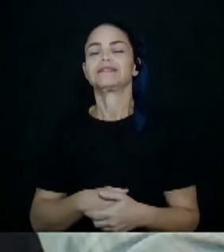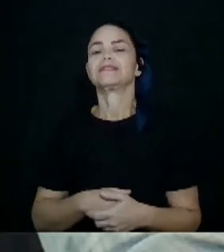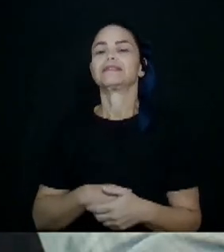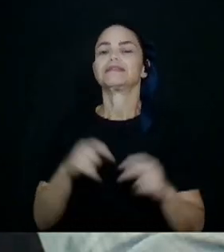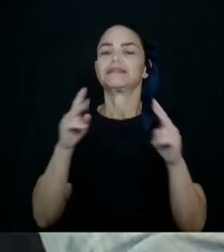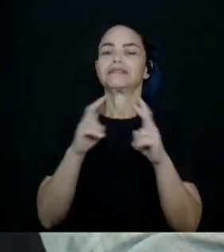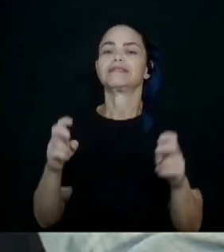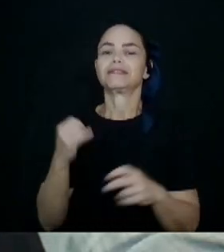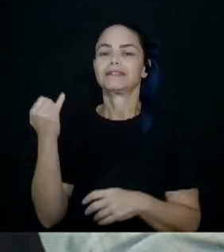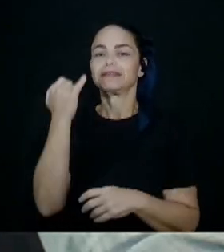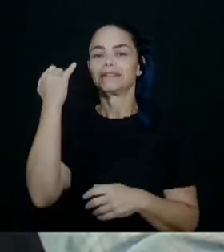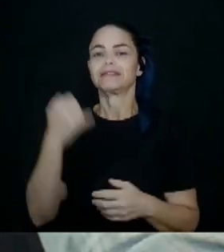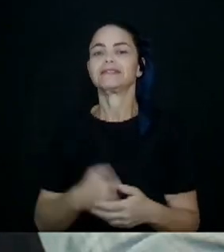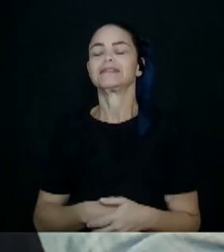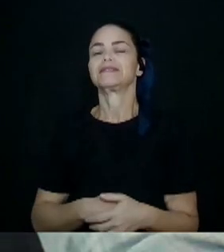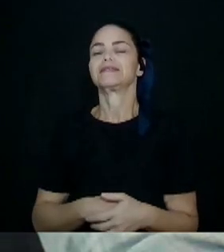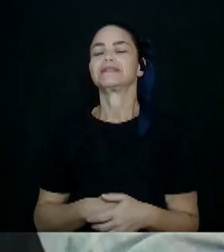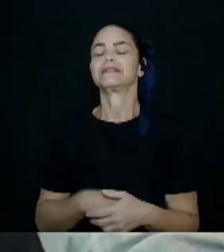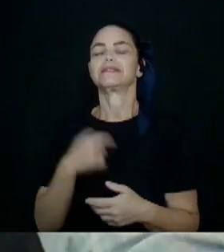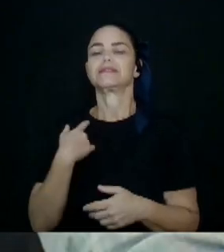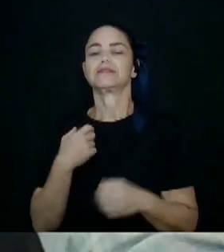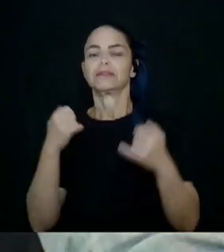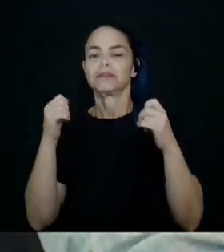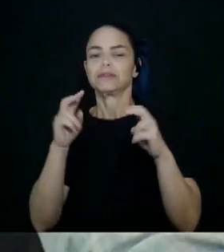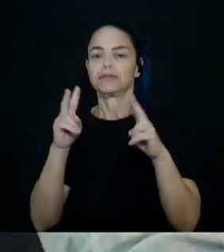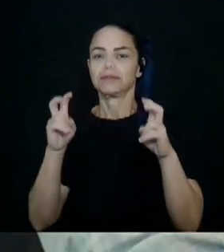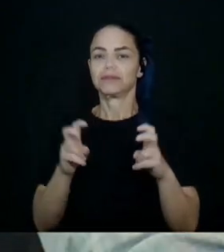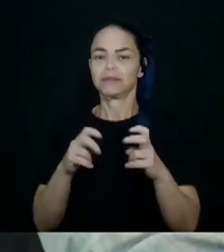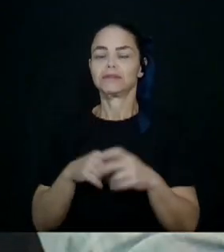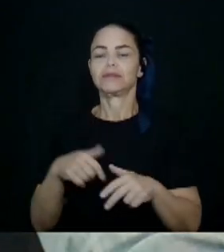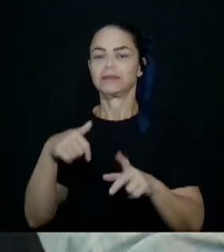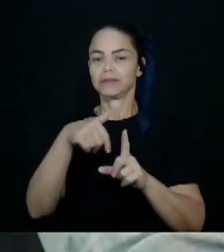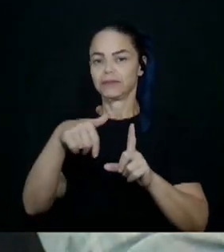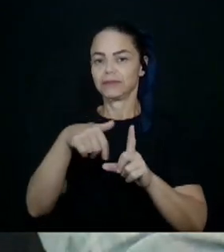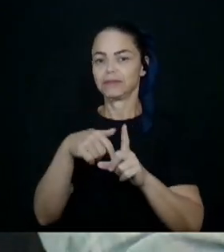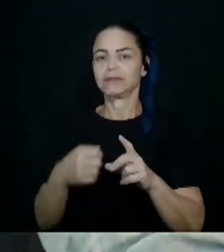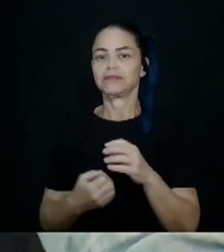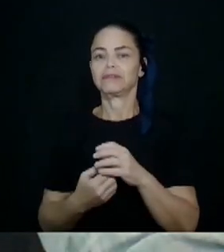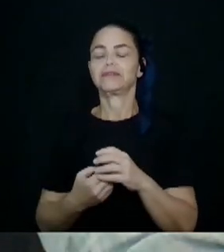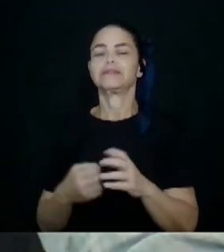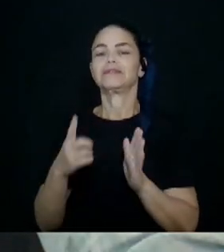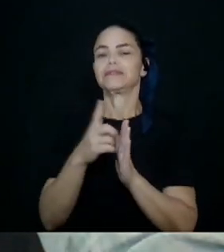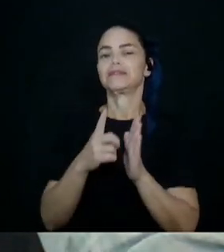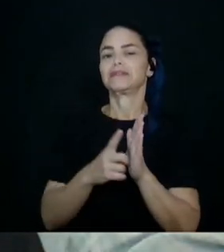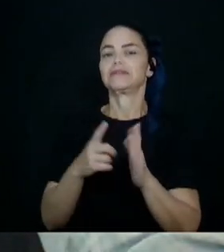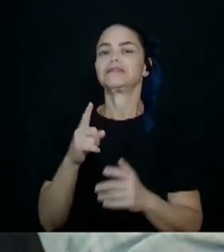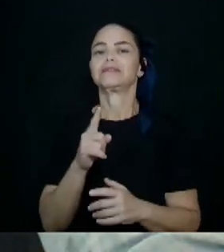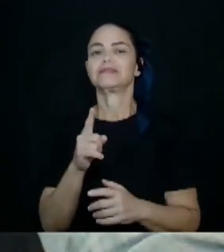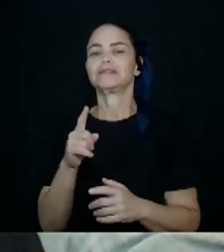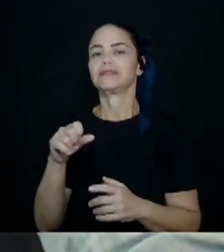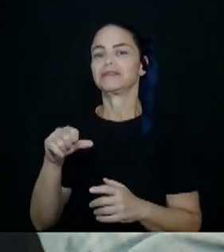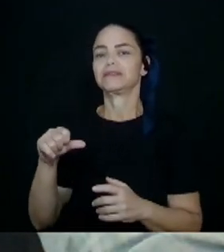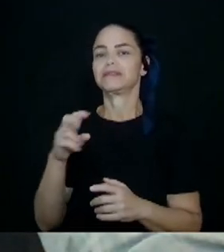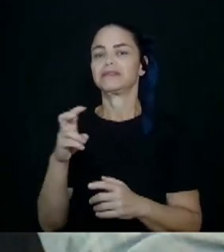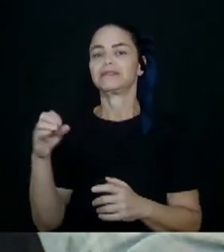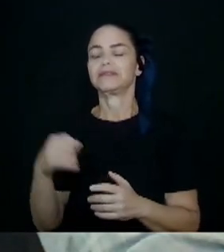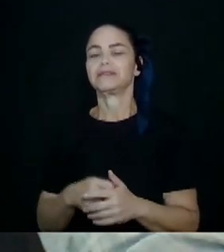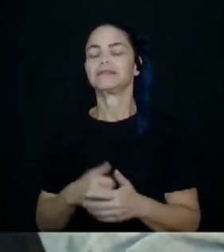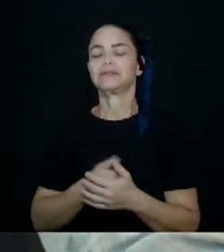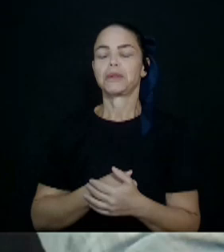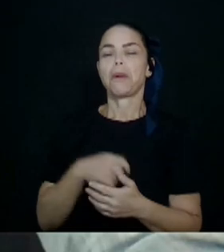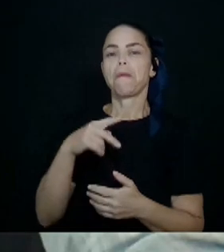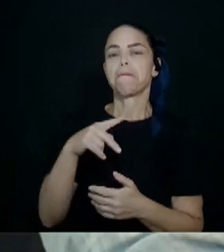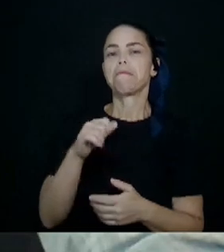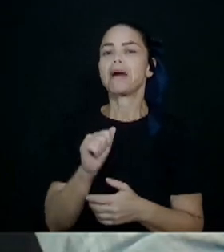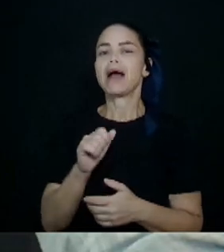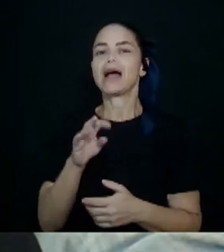tão importante, né? Como você comentou, um desenho criado na década de 50 e tão atual. E todos os dias, né, a gente não consegue